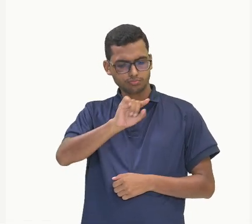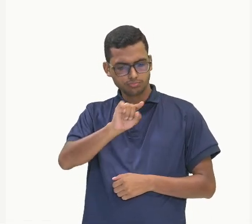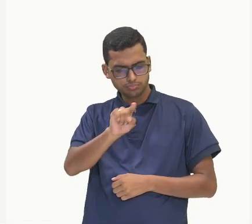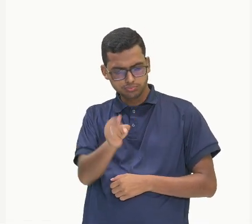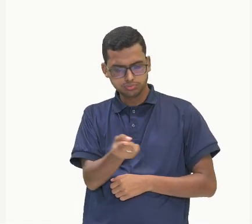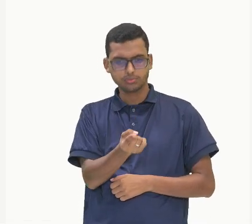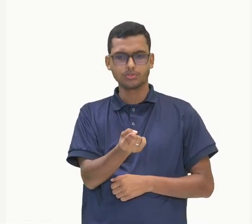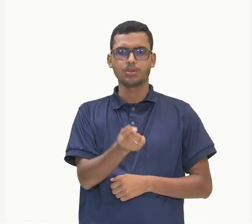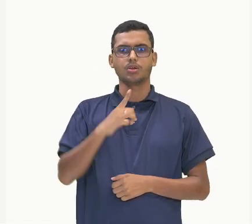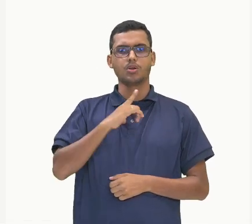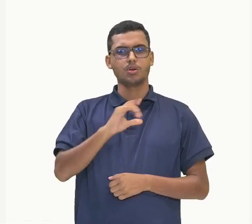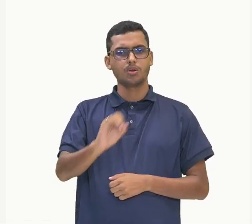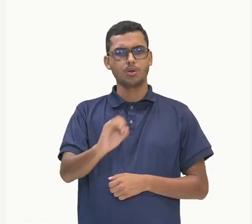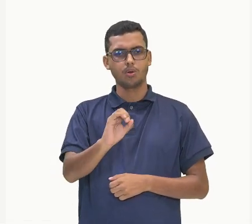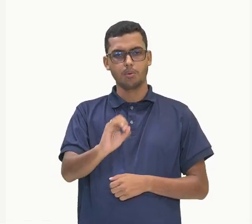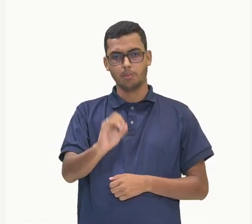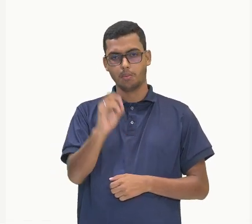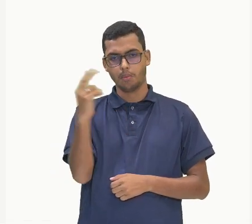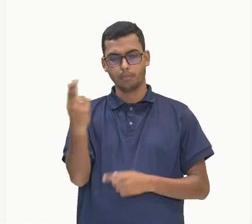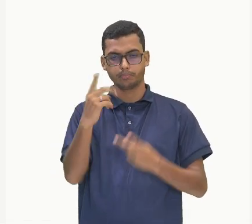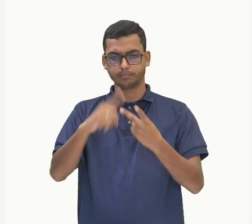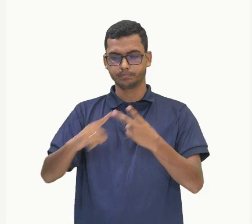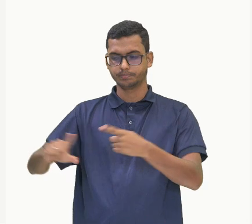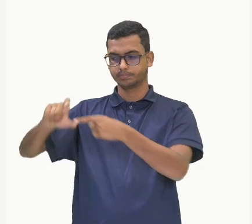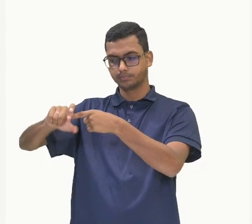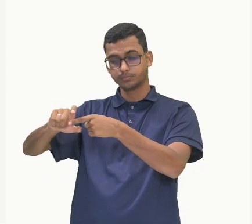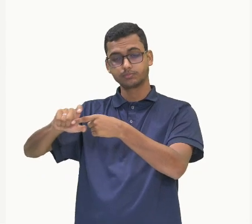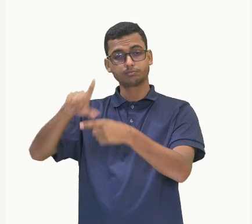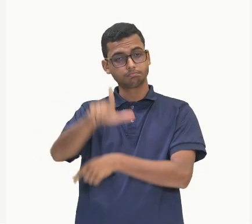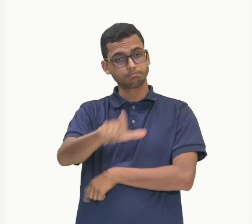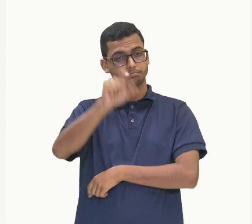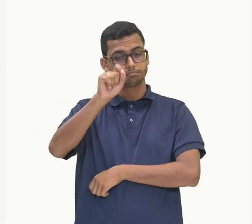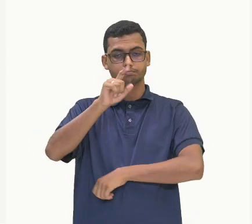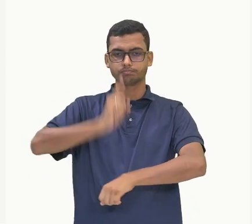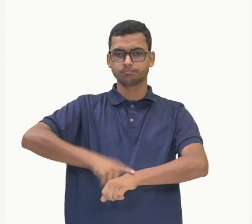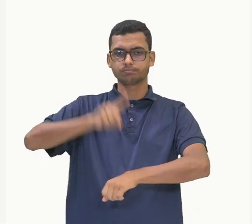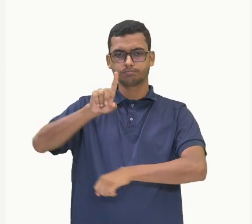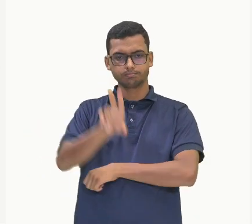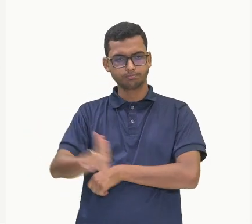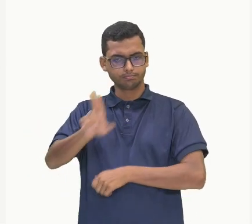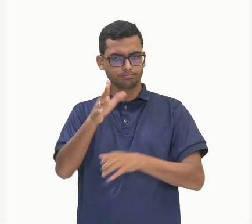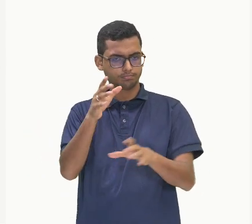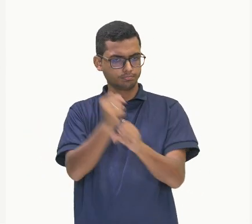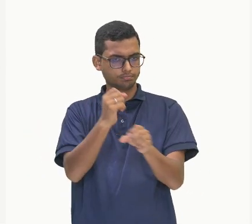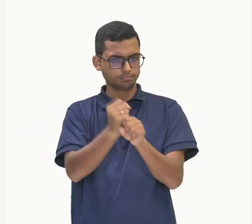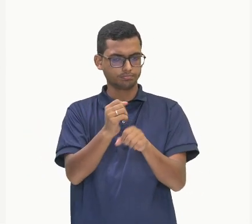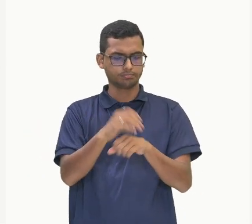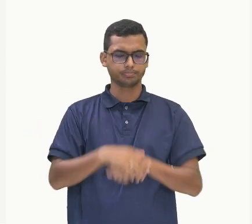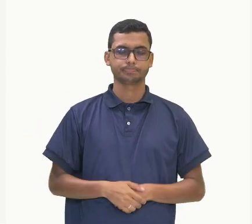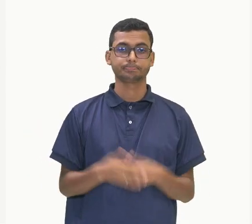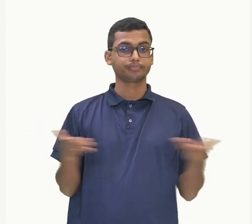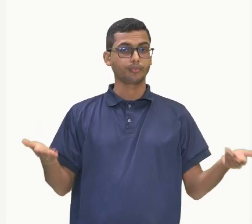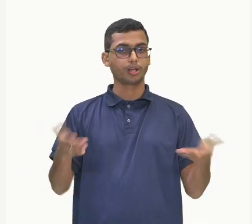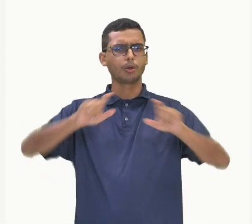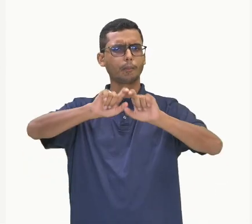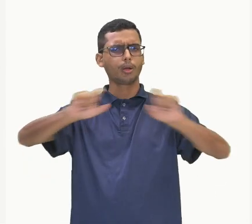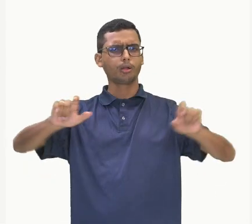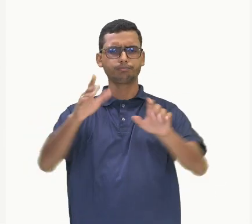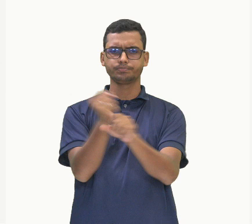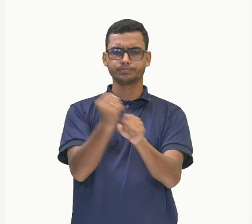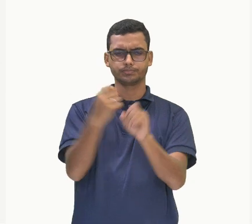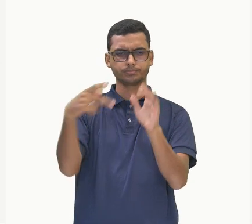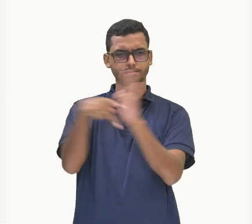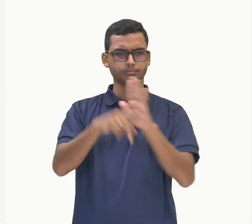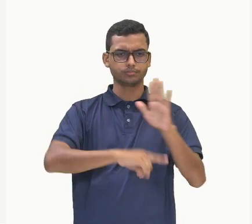trabalhar. Então, vamos agora às operações. A operação de adição e de